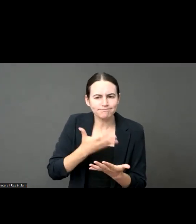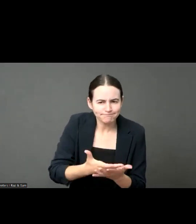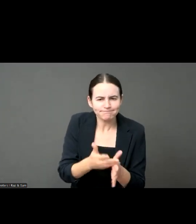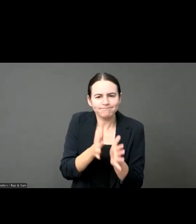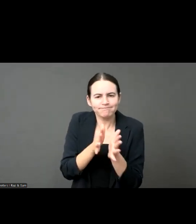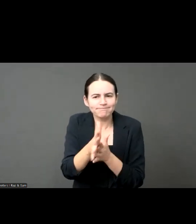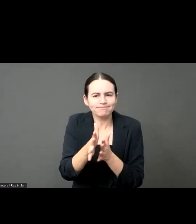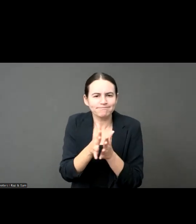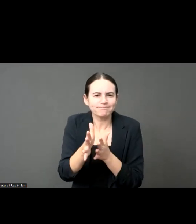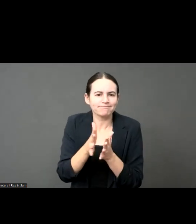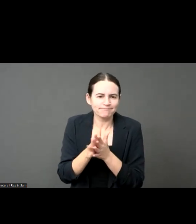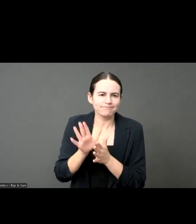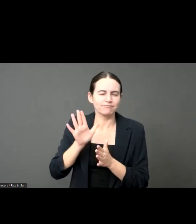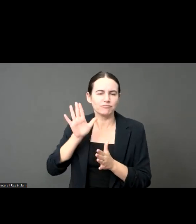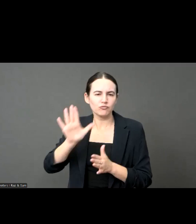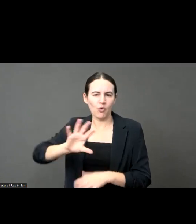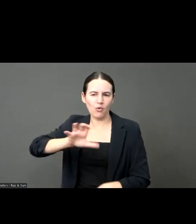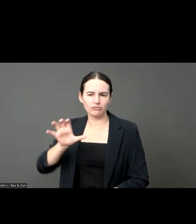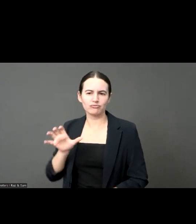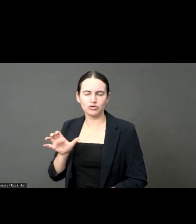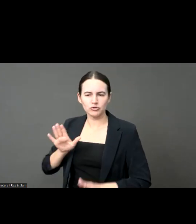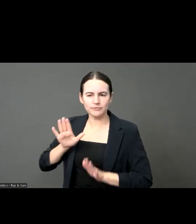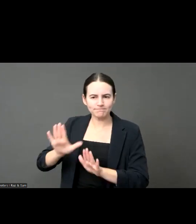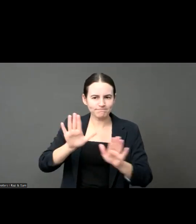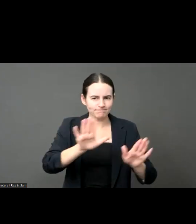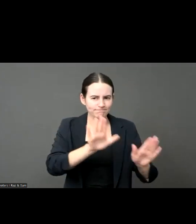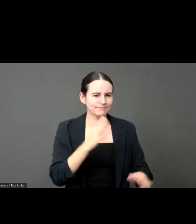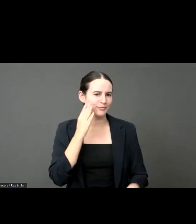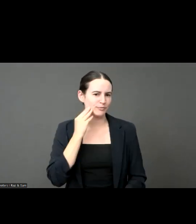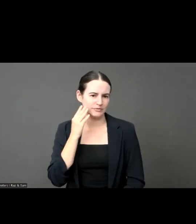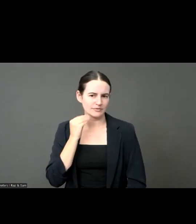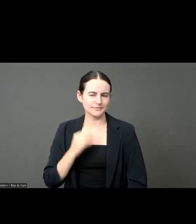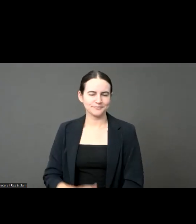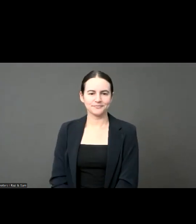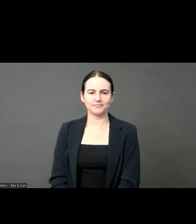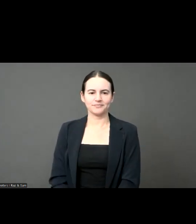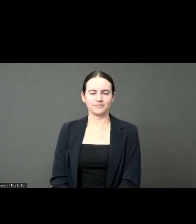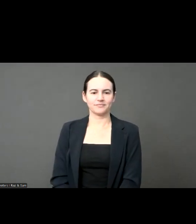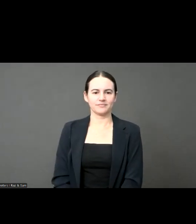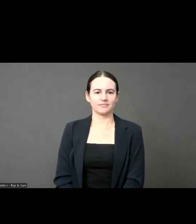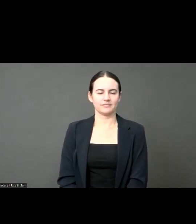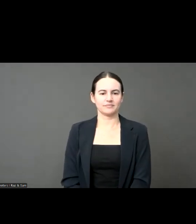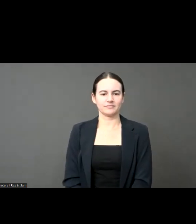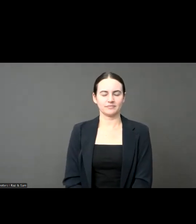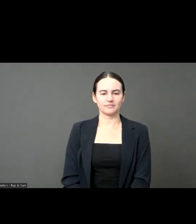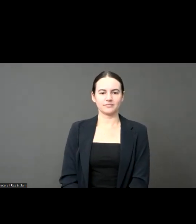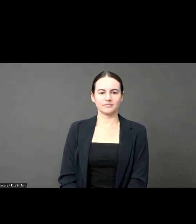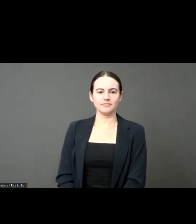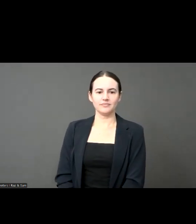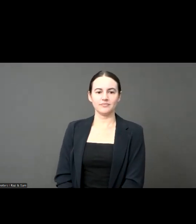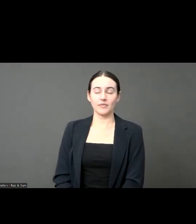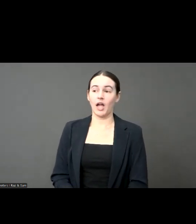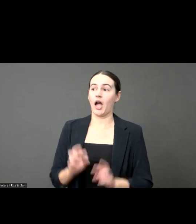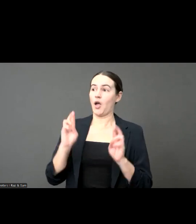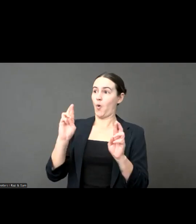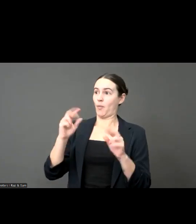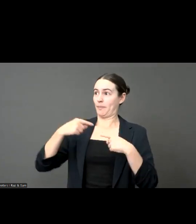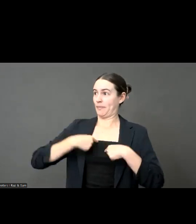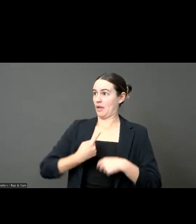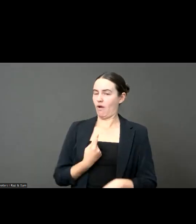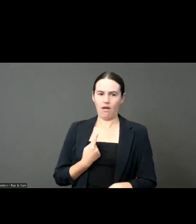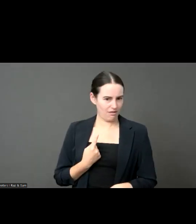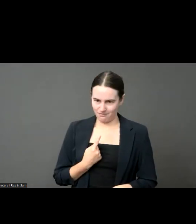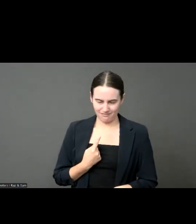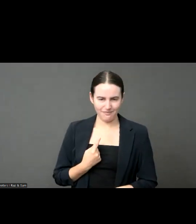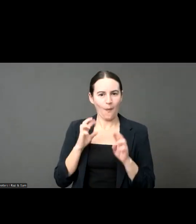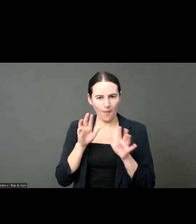participação, compartilhar suas experiências nas melhores práticas. Eu espero que isso não seja